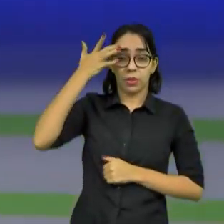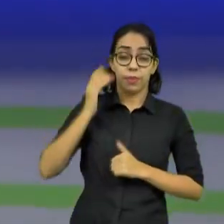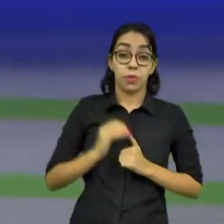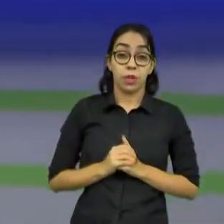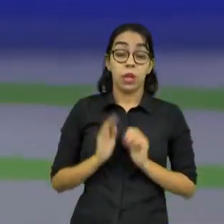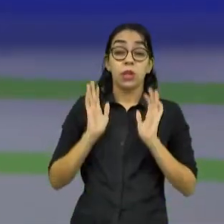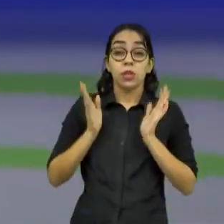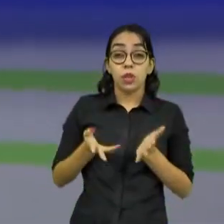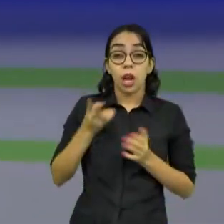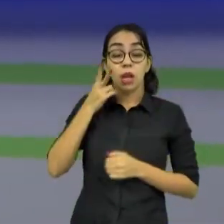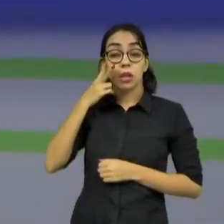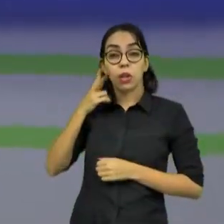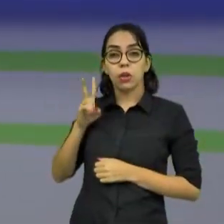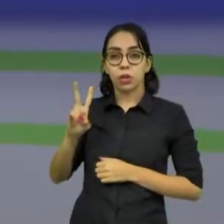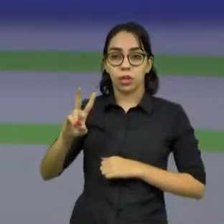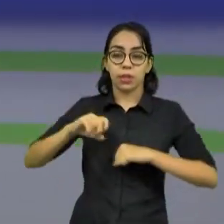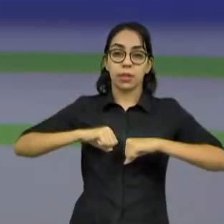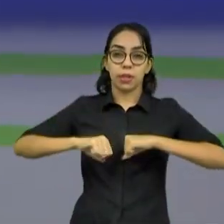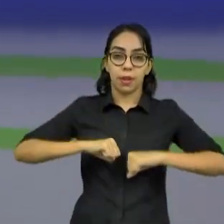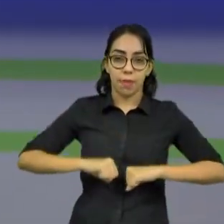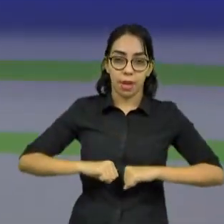serão avaliadas propostas